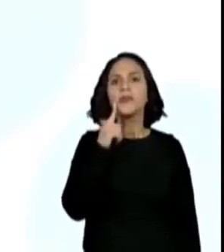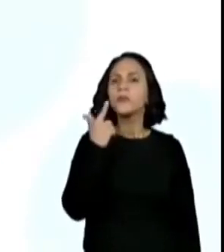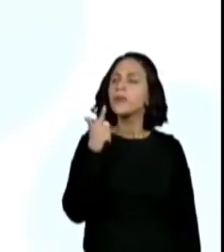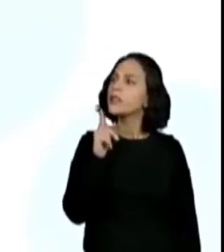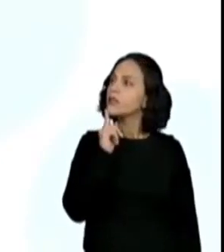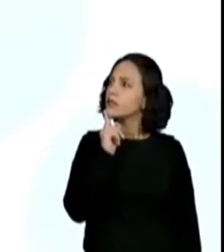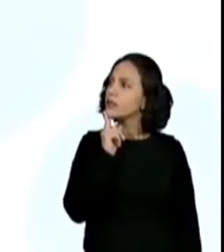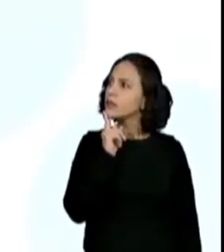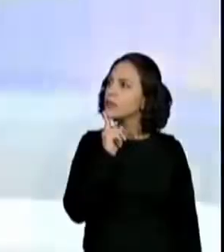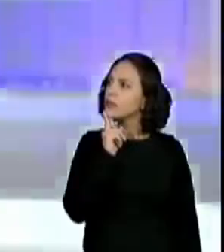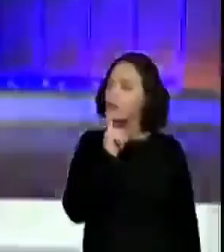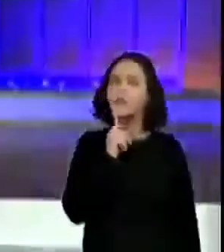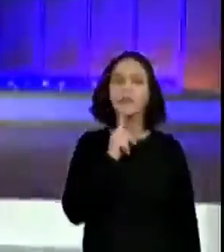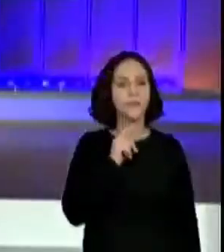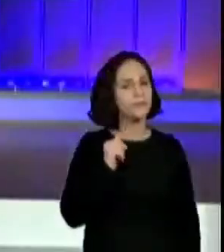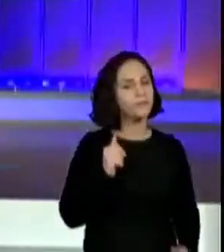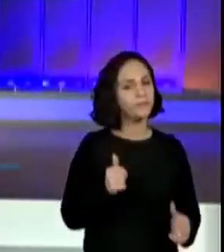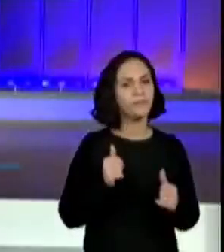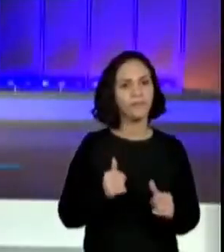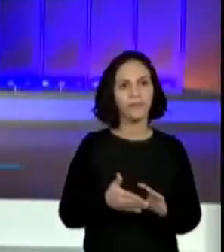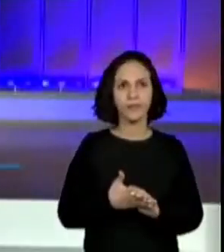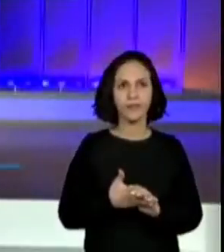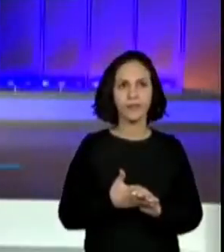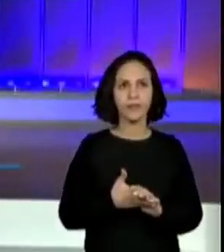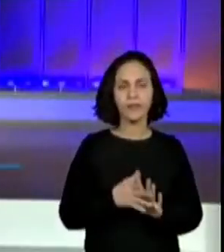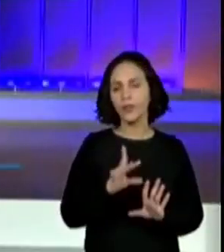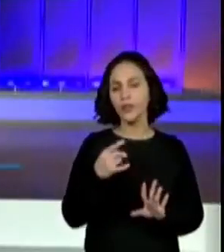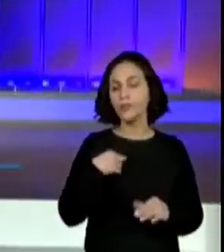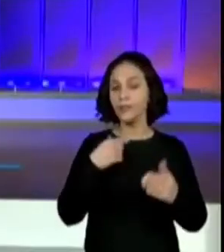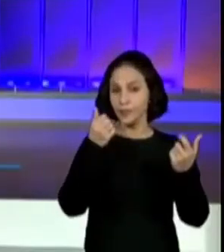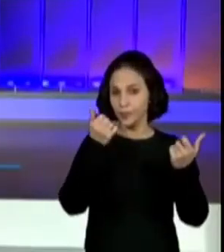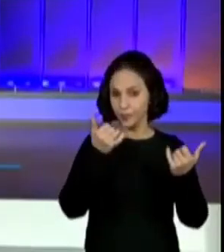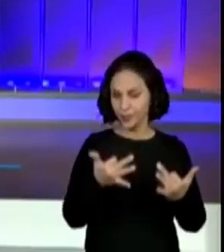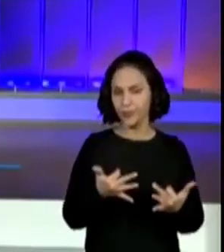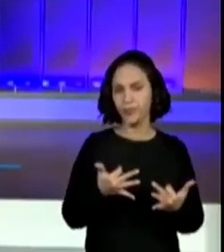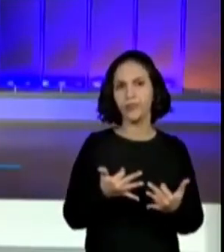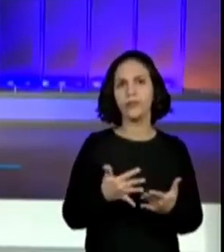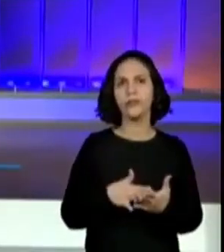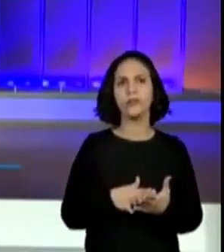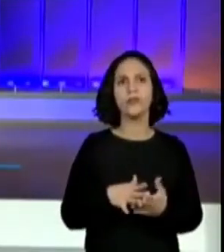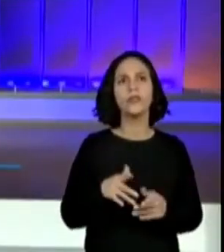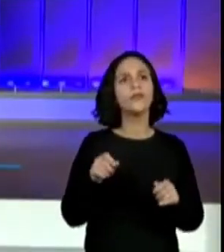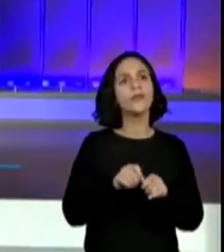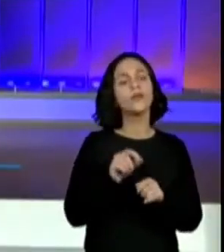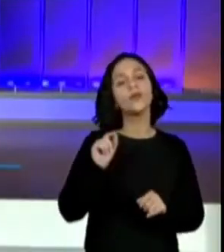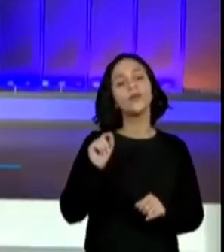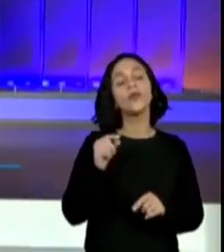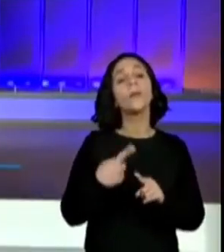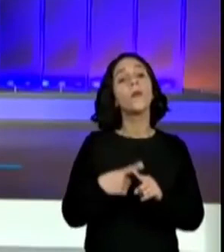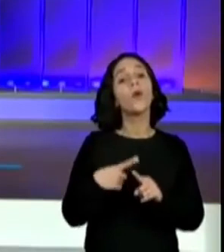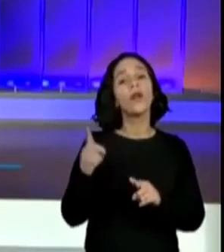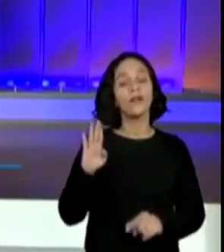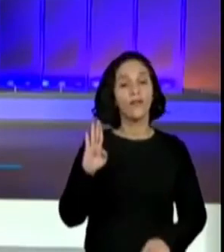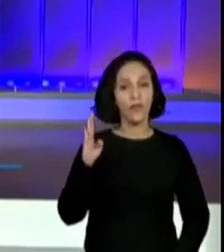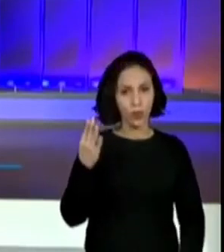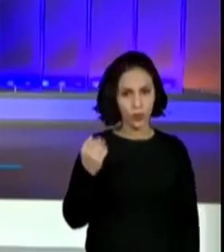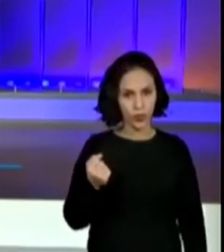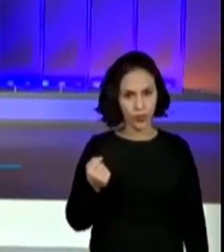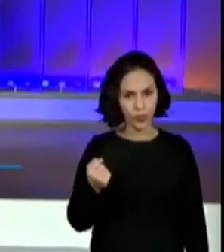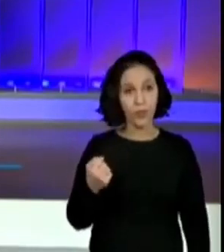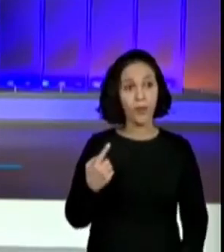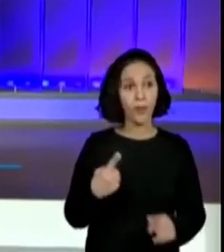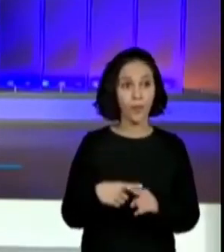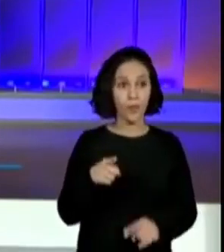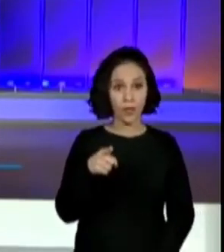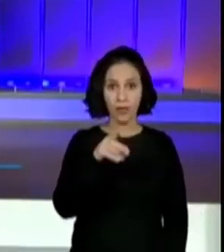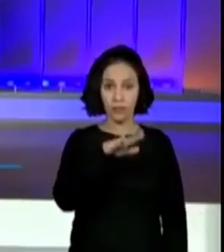Ah tá vamos lá só para esclarecer aqui né O que que a gente fez aqui e por que ela é falsa porque o